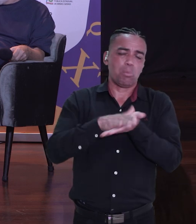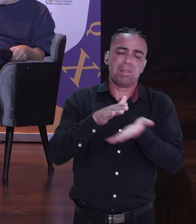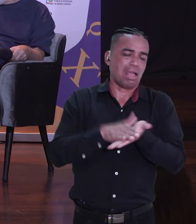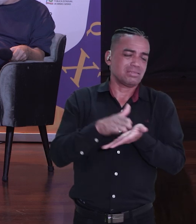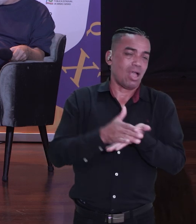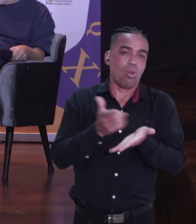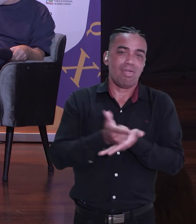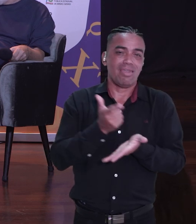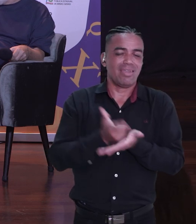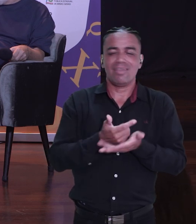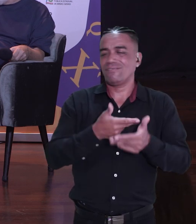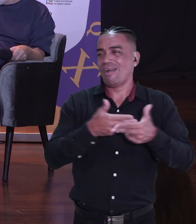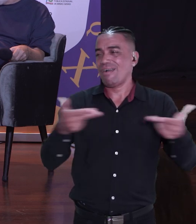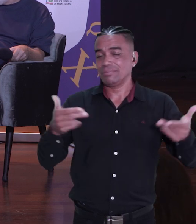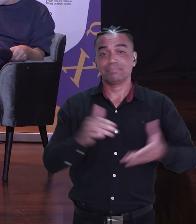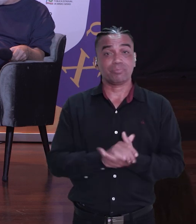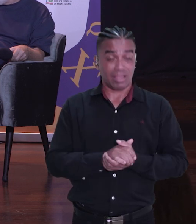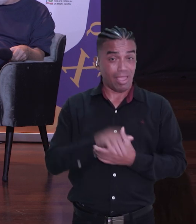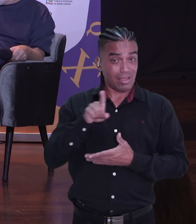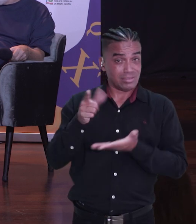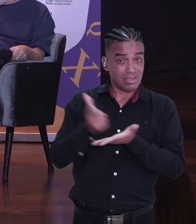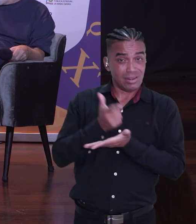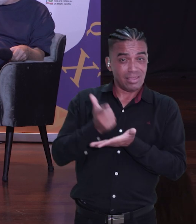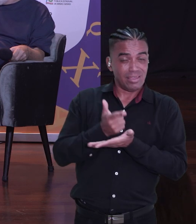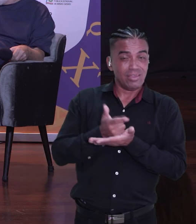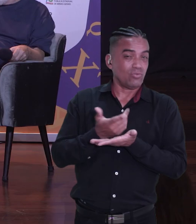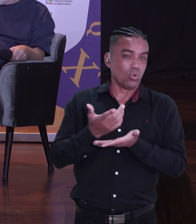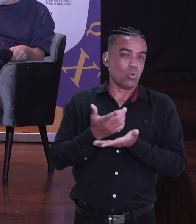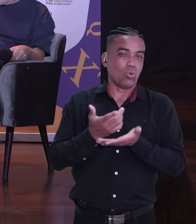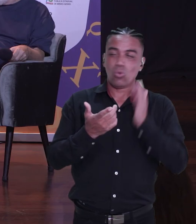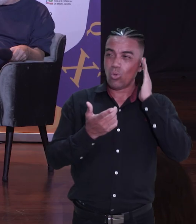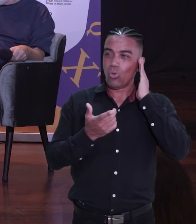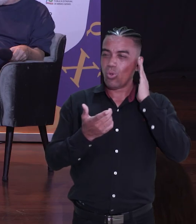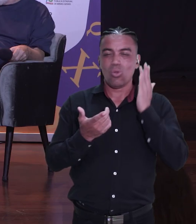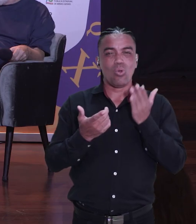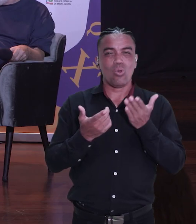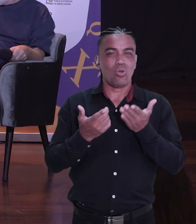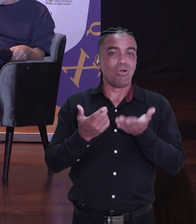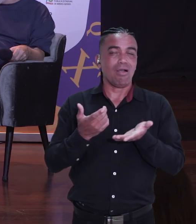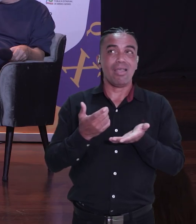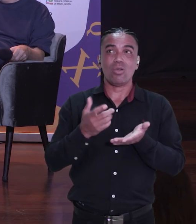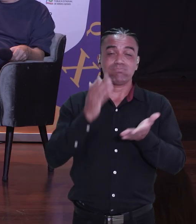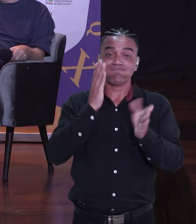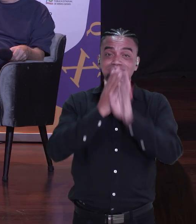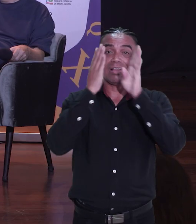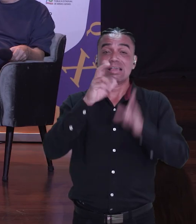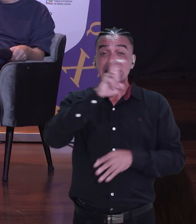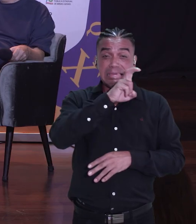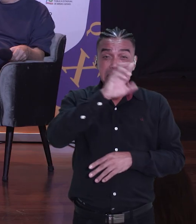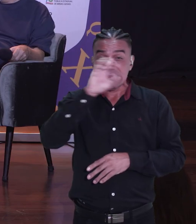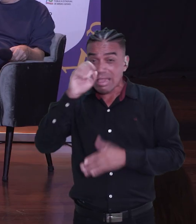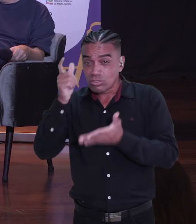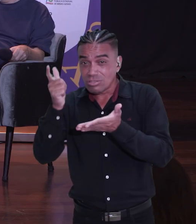todos, foi feita durante meu livro Metrô à Beira-Mar. Mas esse livro, por exemplo, Trincheira Tropical, eu localizei